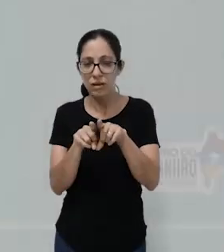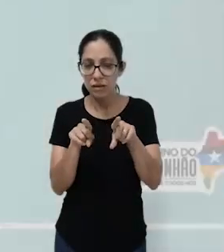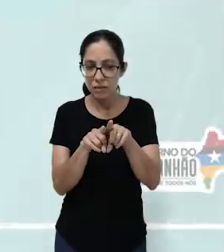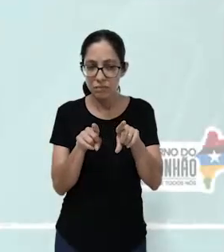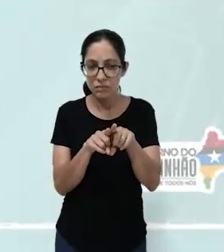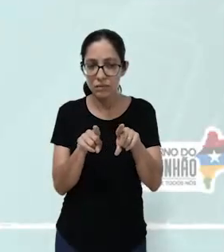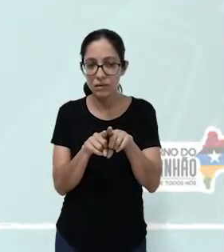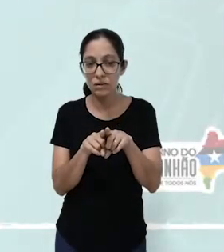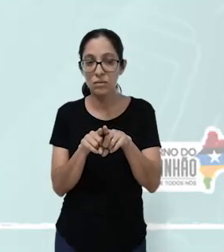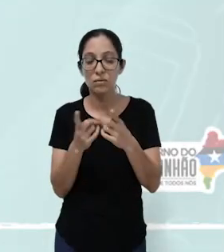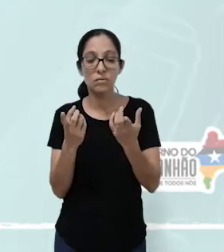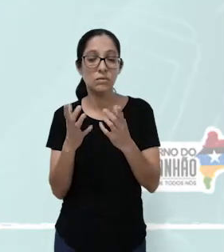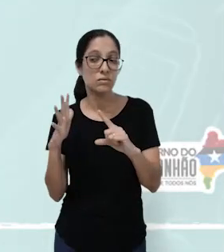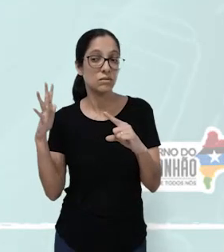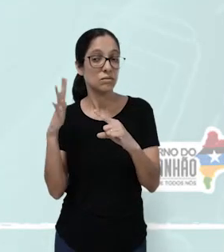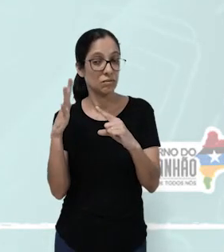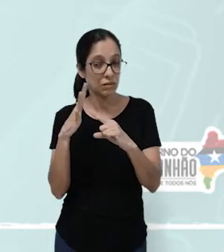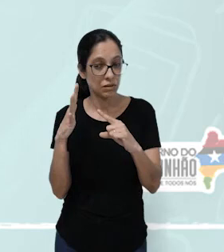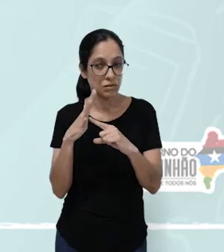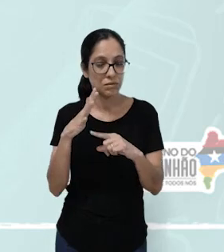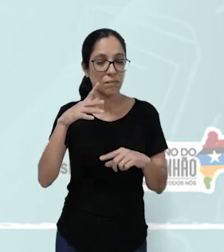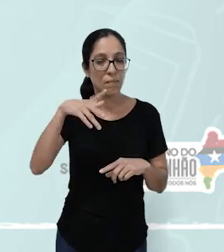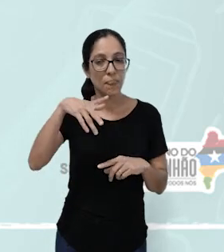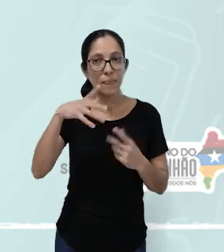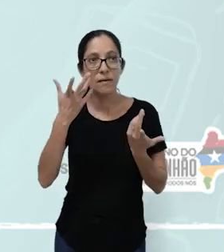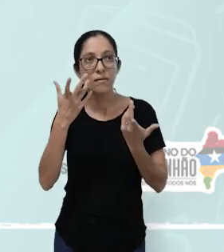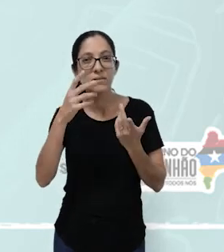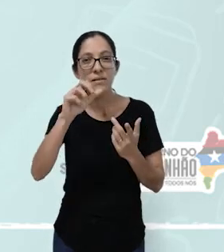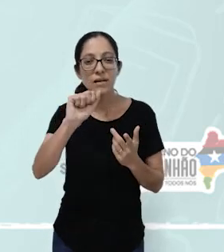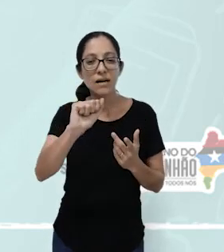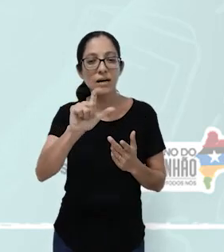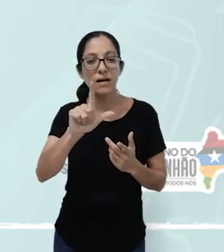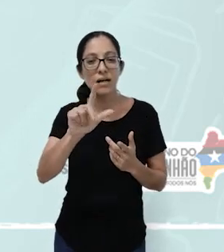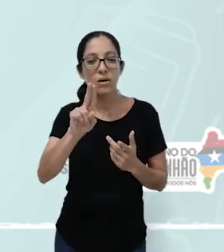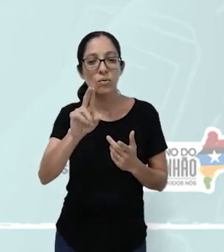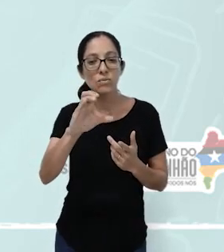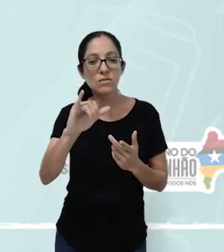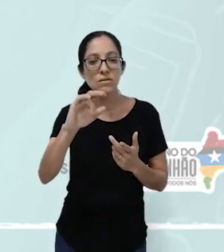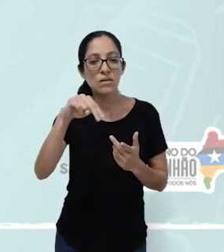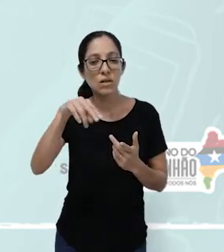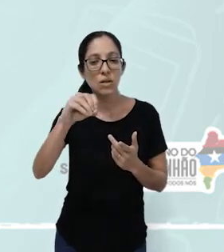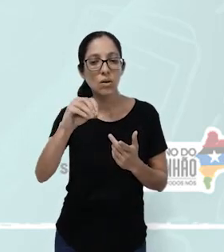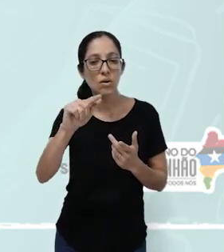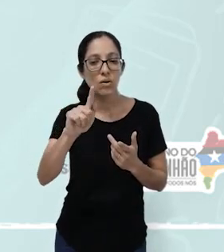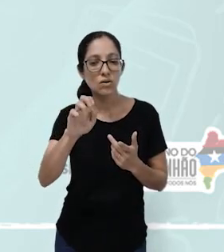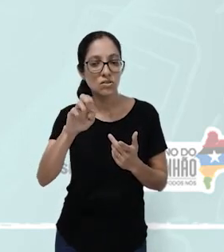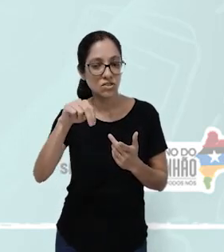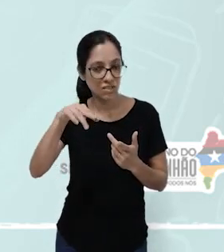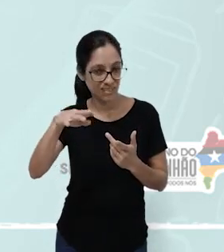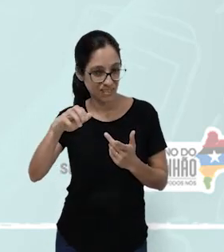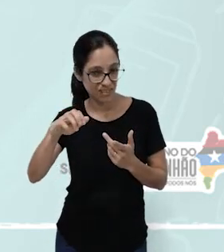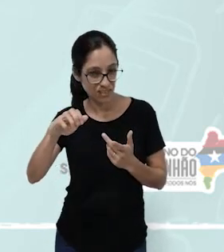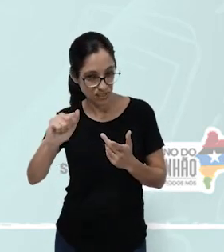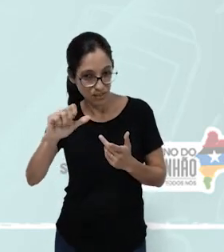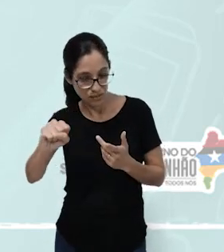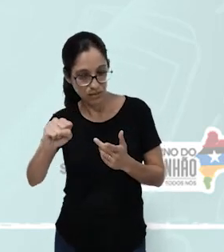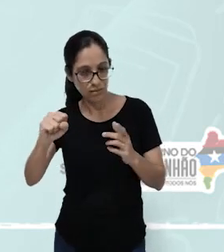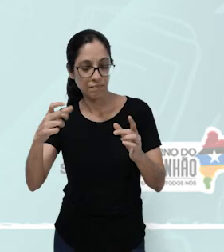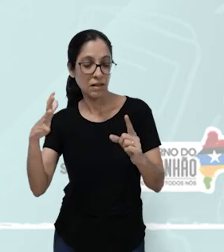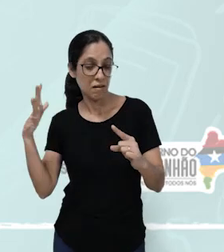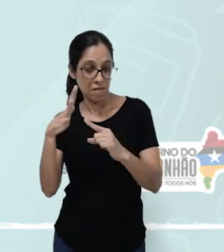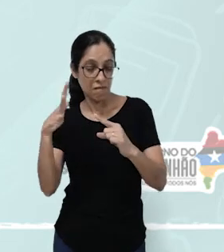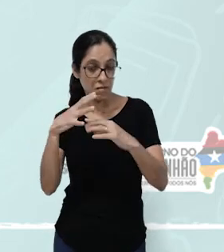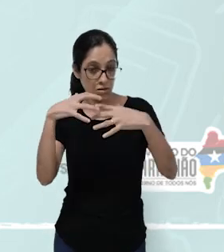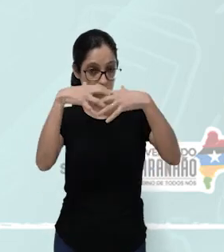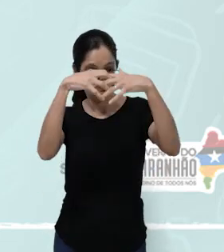Quanto aos seus efeitos perturbadores, né? São aquelas alucinógenas. Afetam o funcionamento do sistema nervoso central e